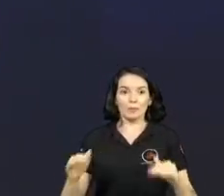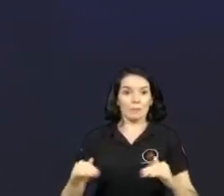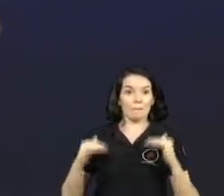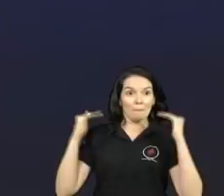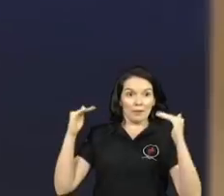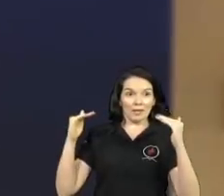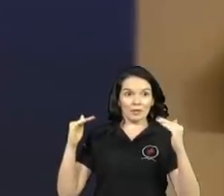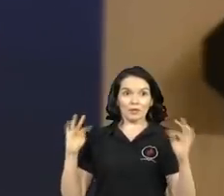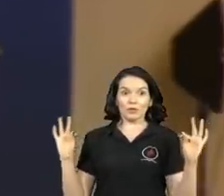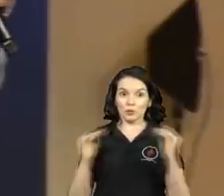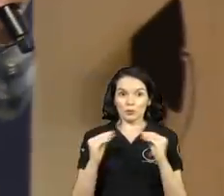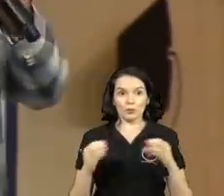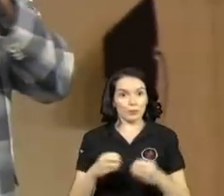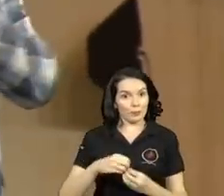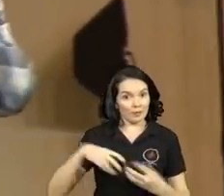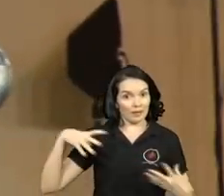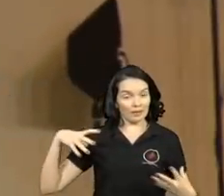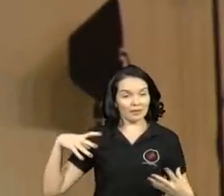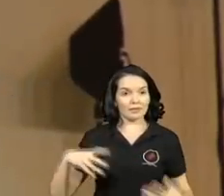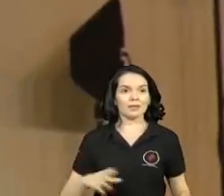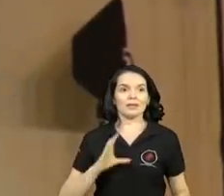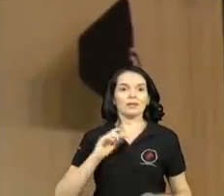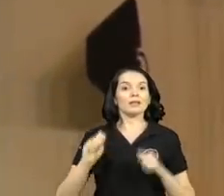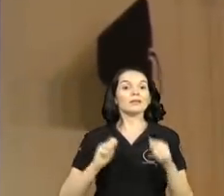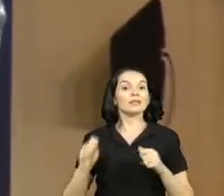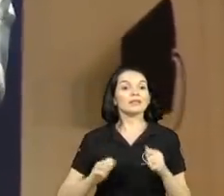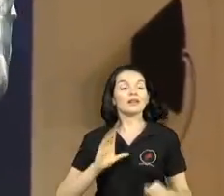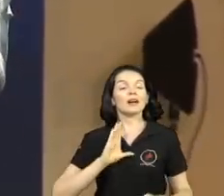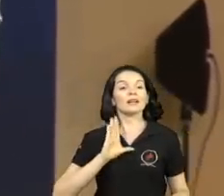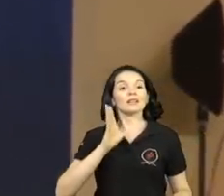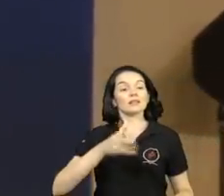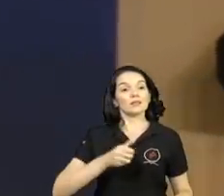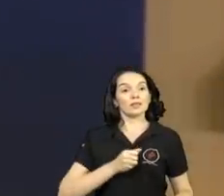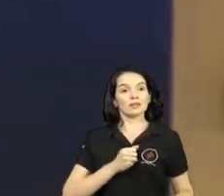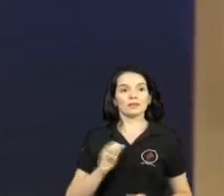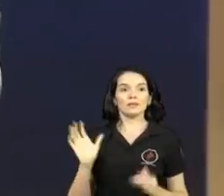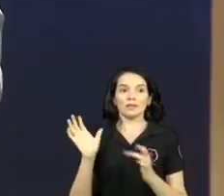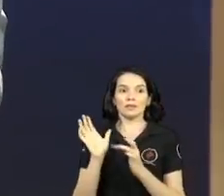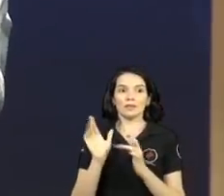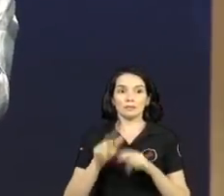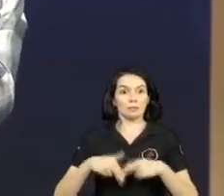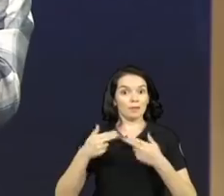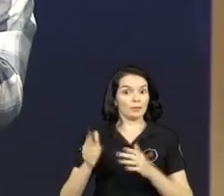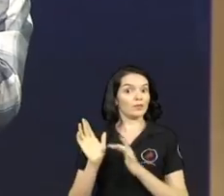os milagres, é a salvação em Jesus Cristo.